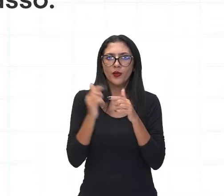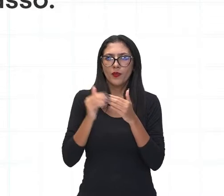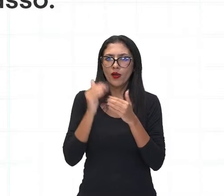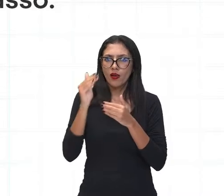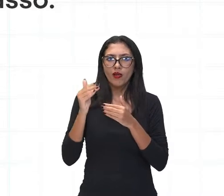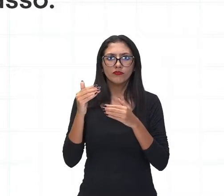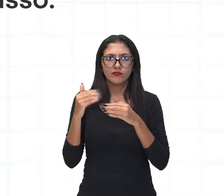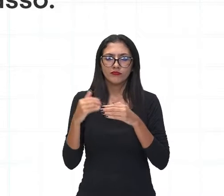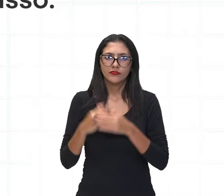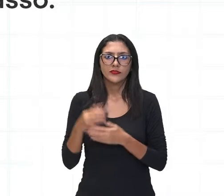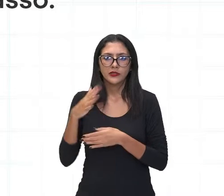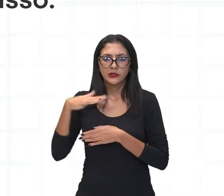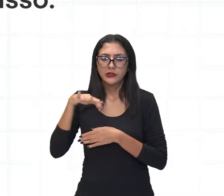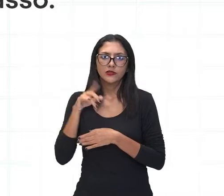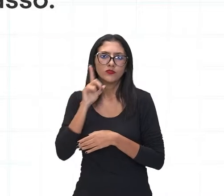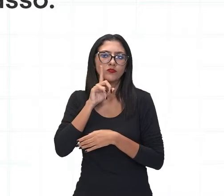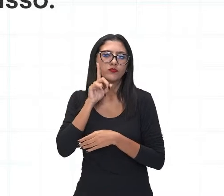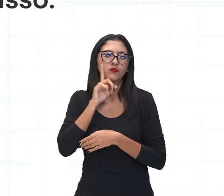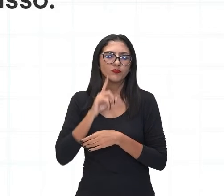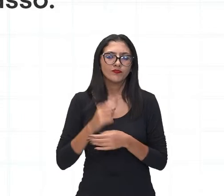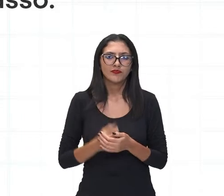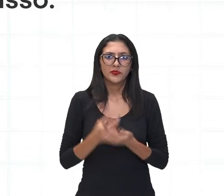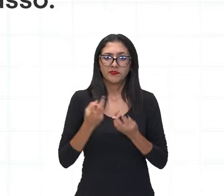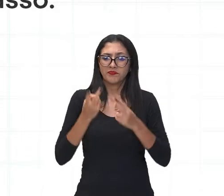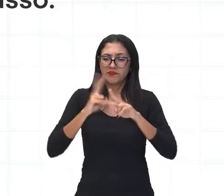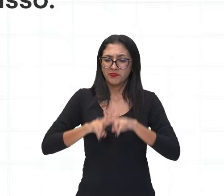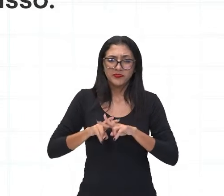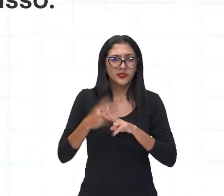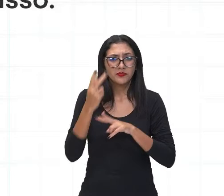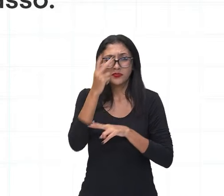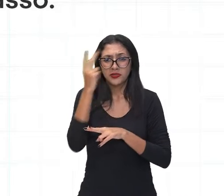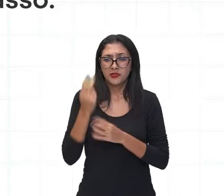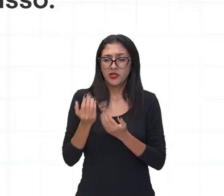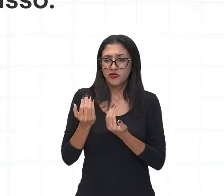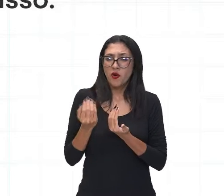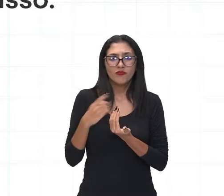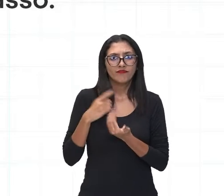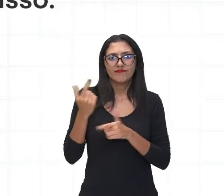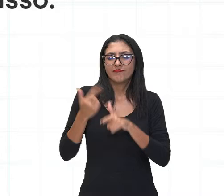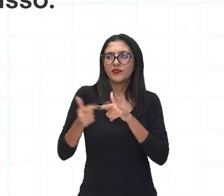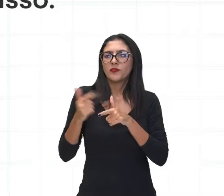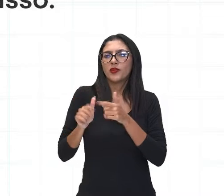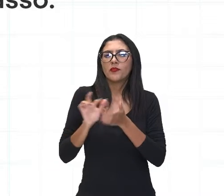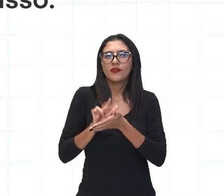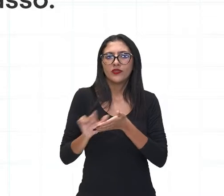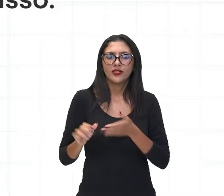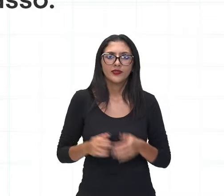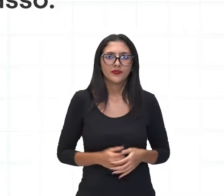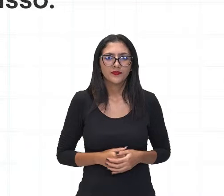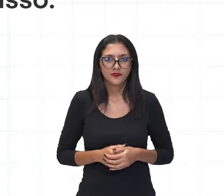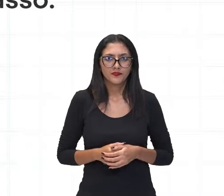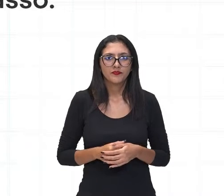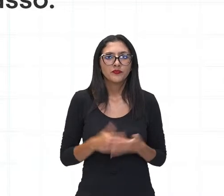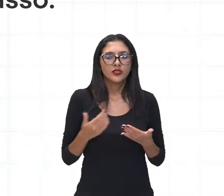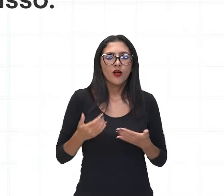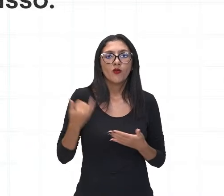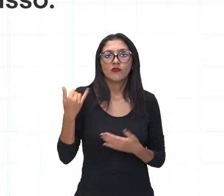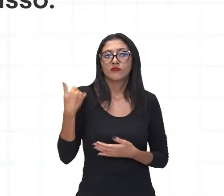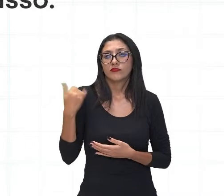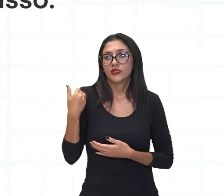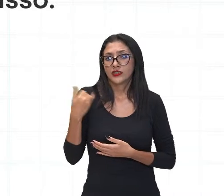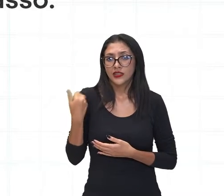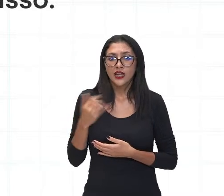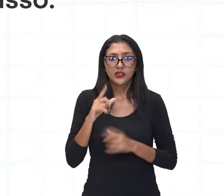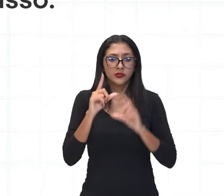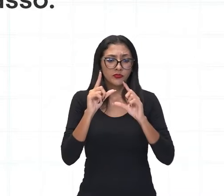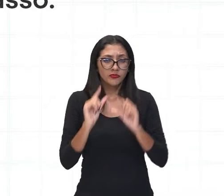americana. O encarceramento foi um fracasso. Enfim, reduzir a maioridade penal, além de